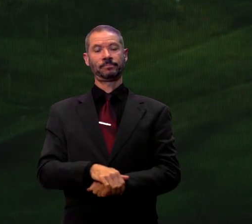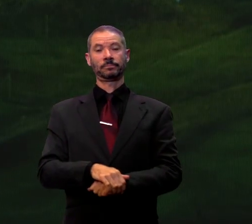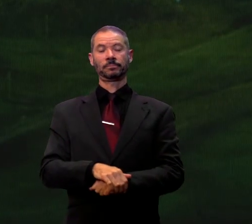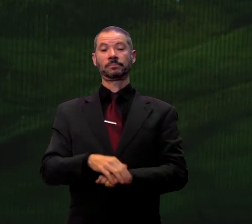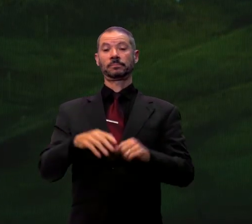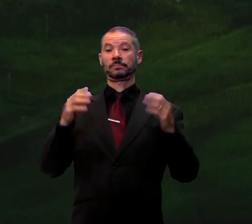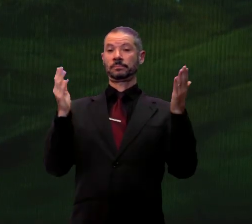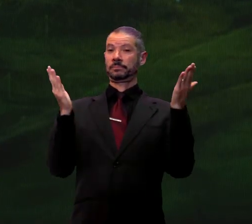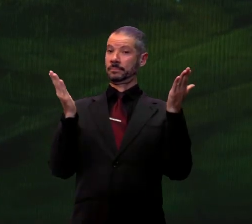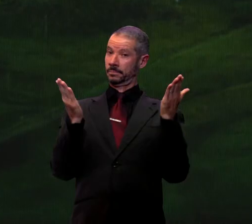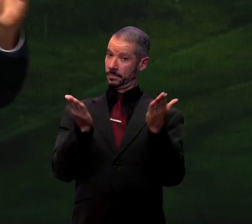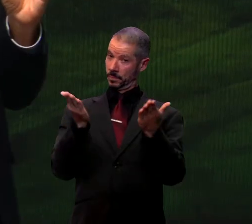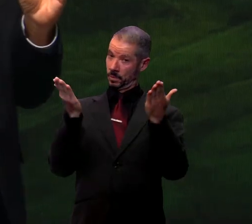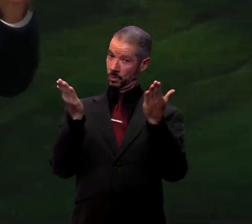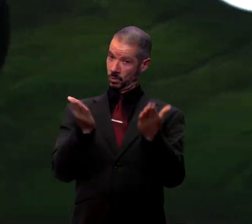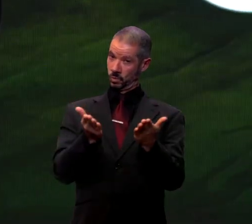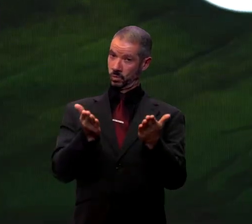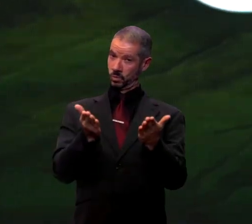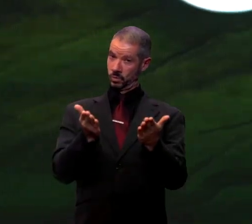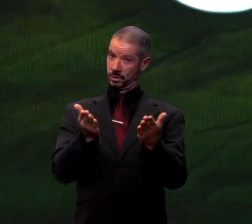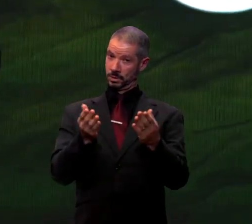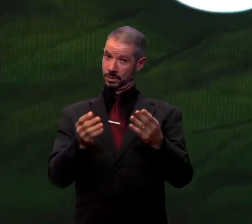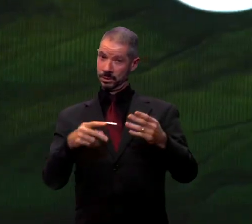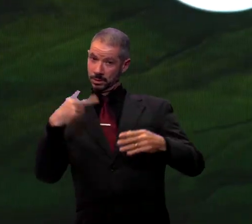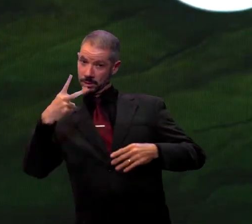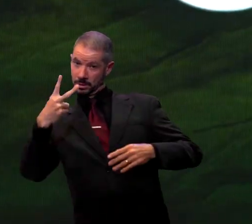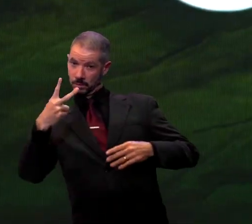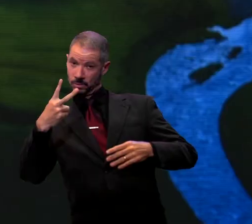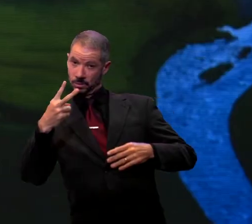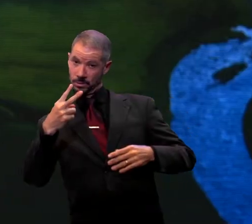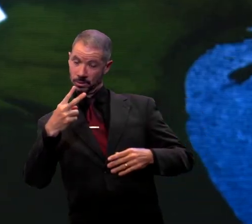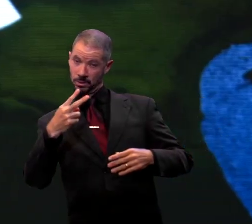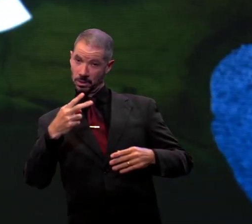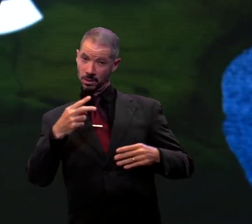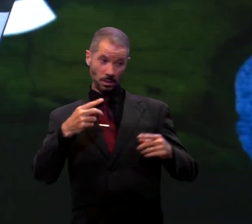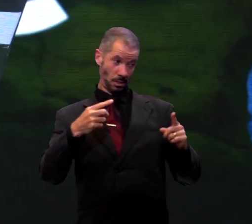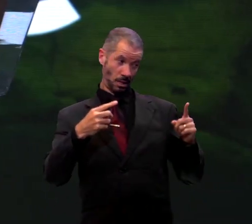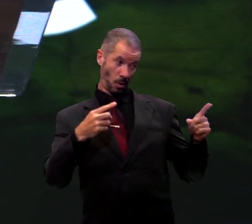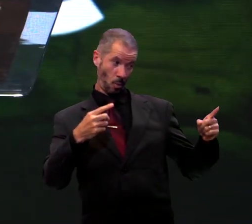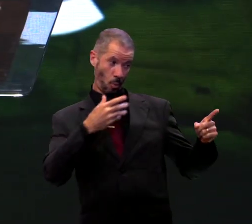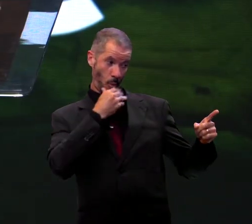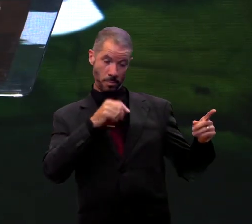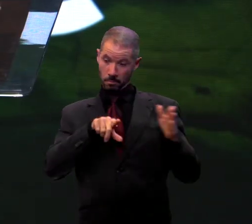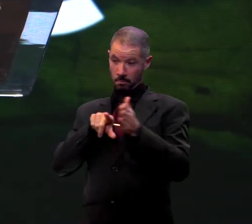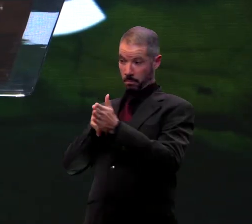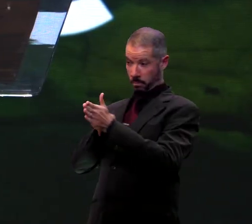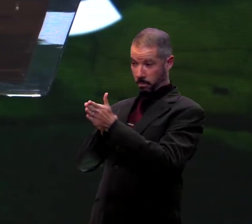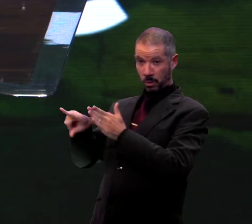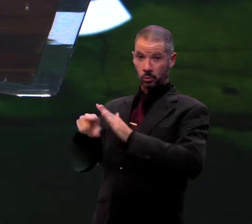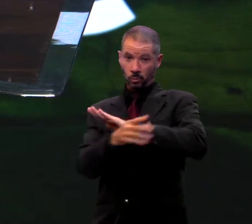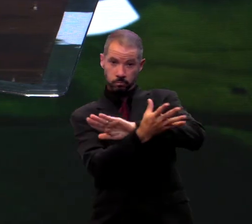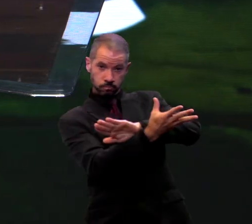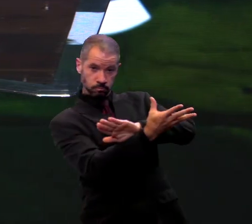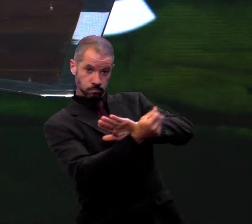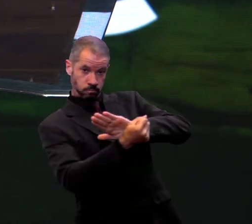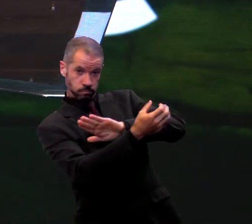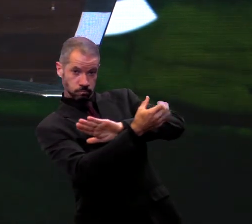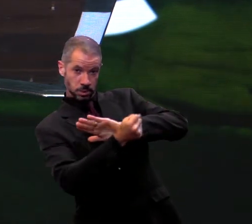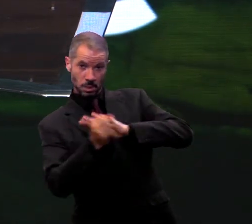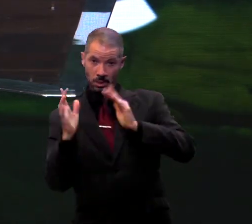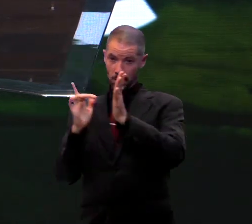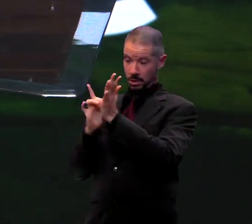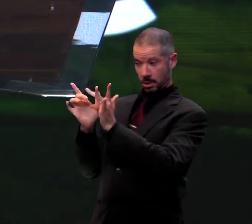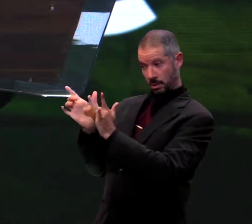Agora, ao responder essa segunda pergunta do doutor da lei, daquele escriba, Jesus começa a